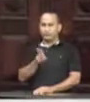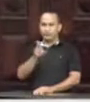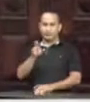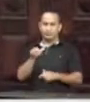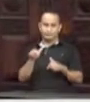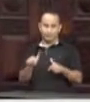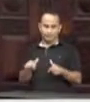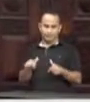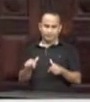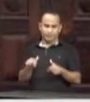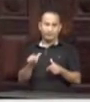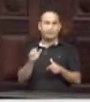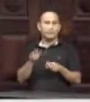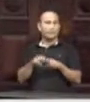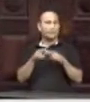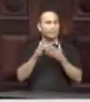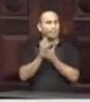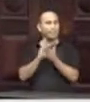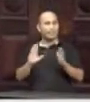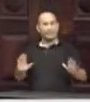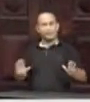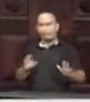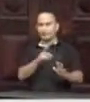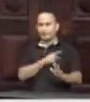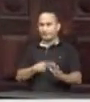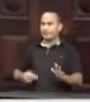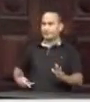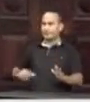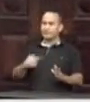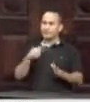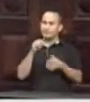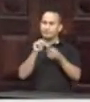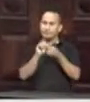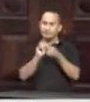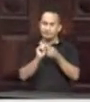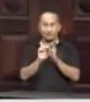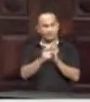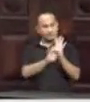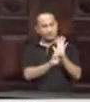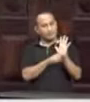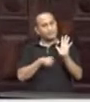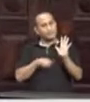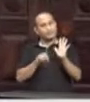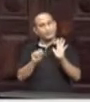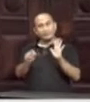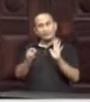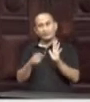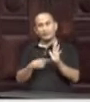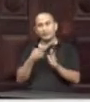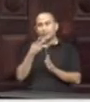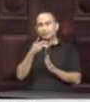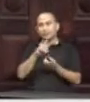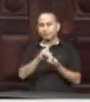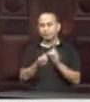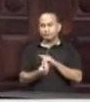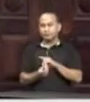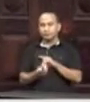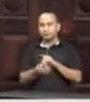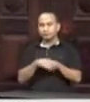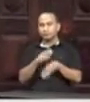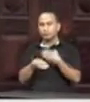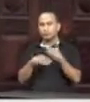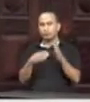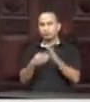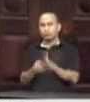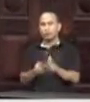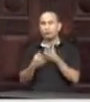senhor presidente, eu fiz uma emenda que propõe convergir todos